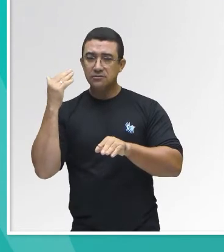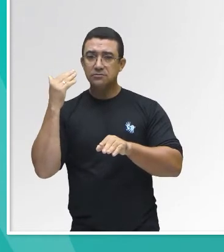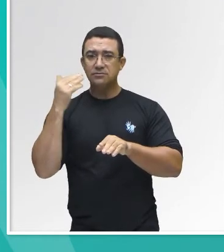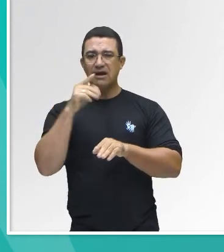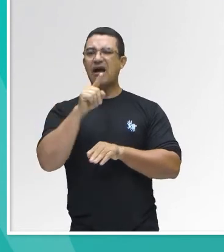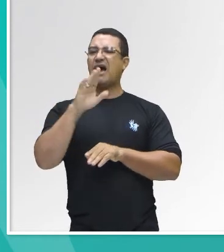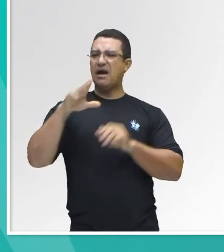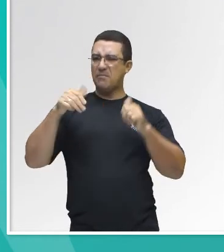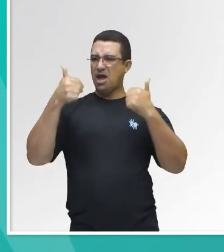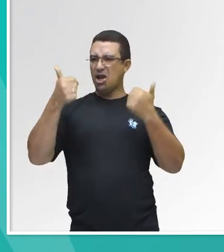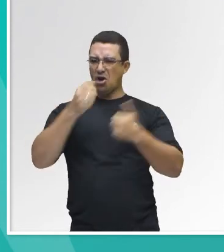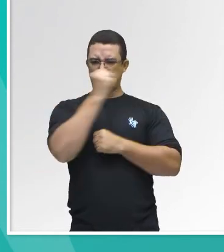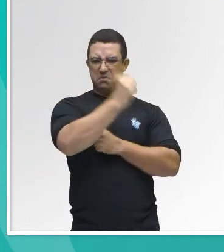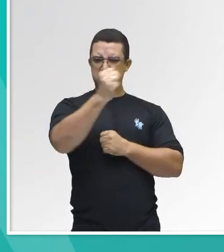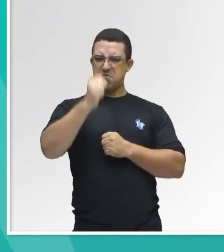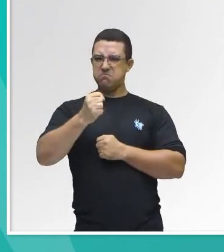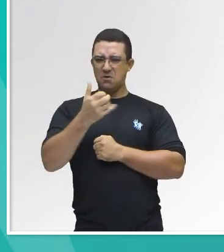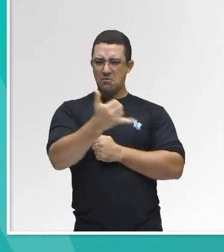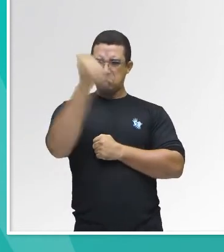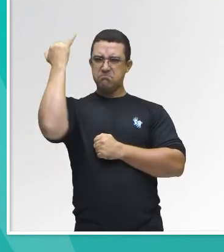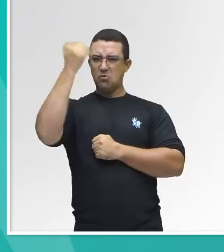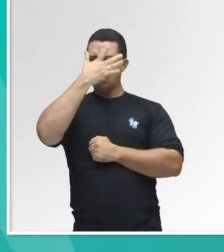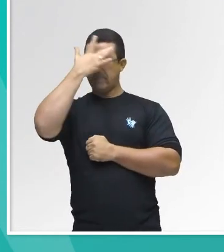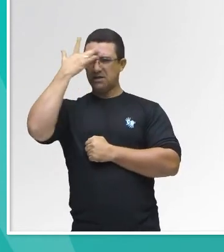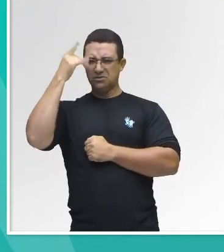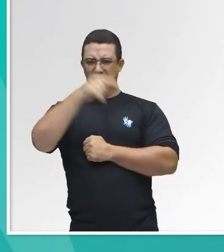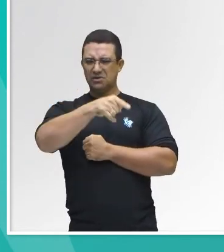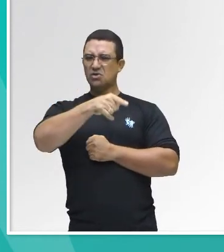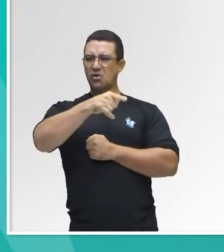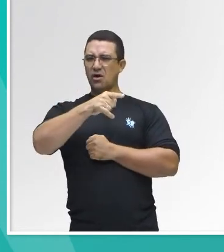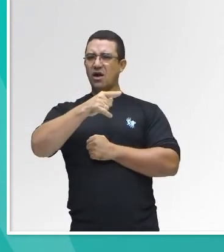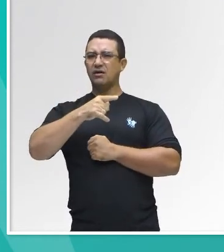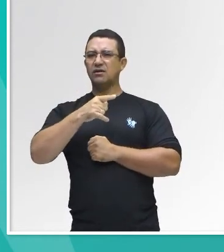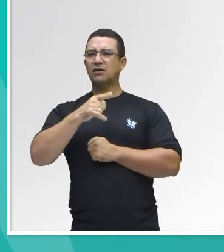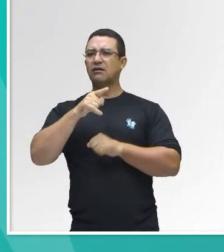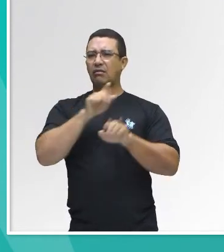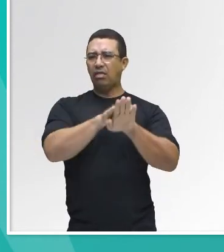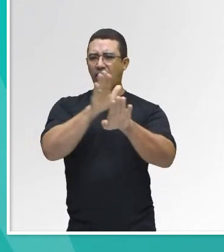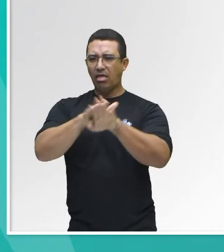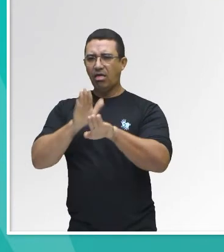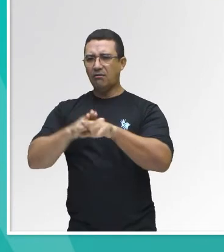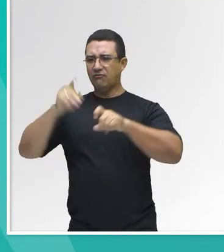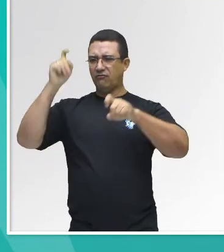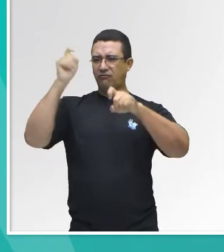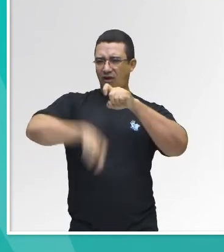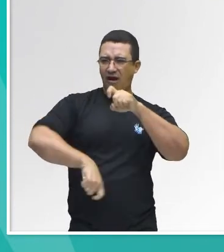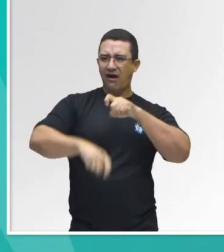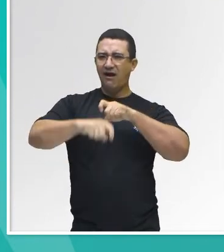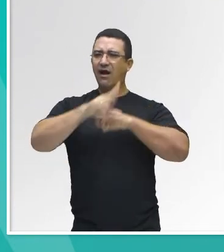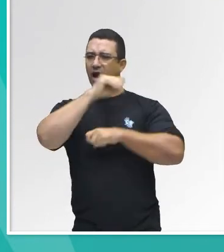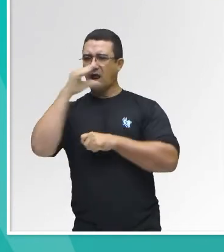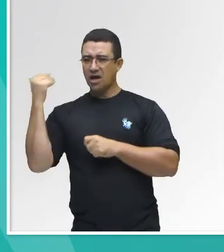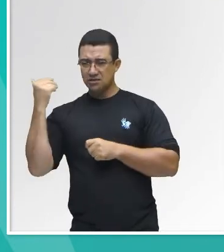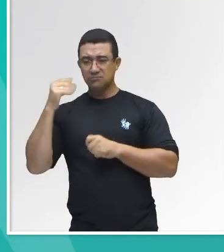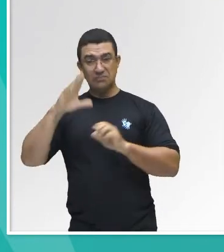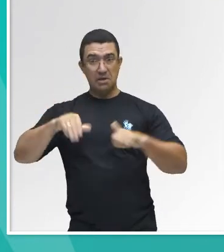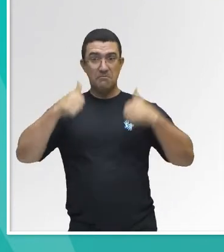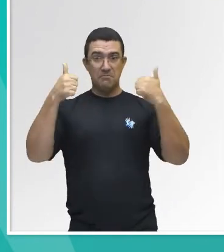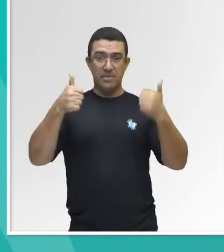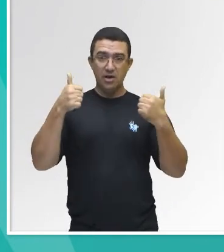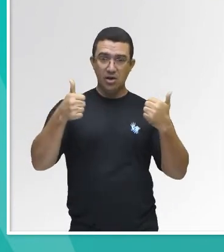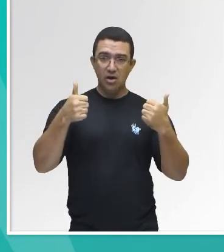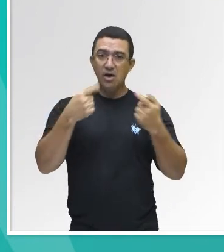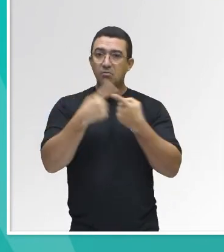os pedófilos ipso facto, sem juízo ni sentencia, que sufrir el terrible drama de